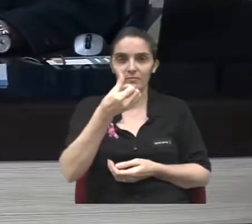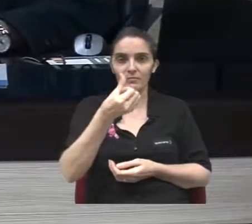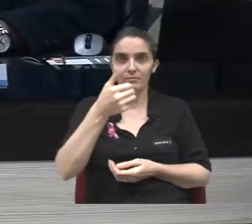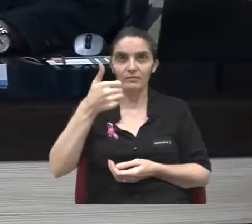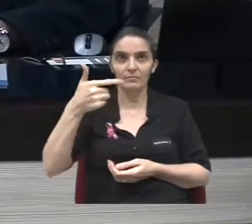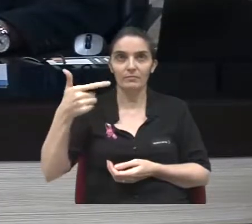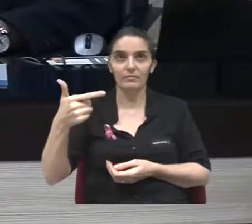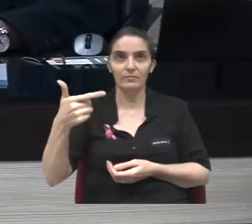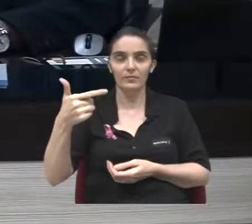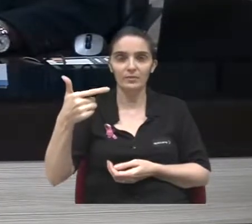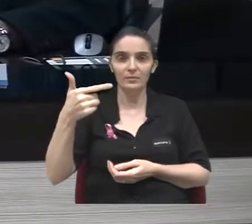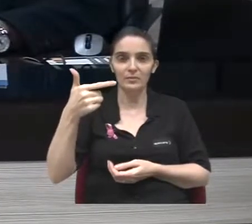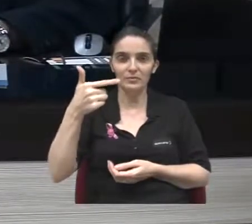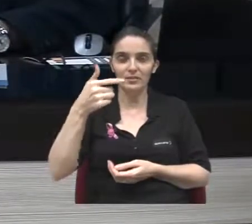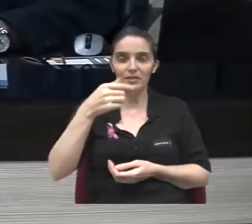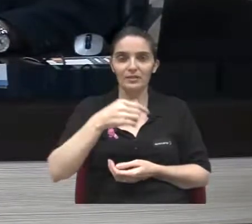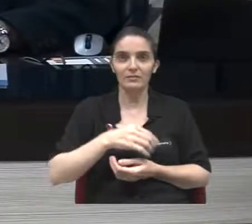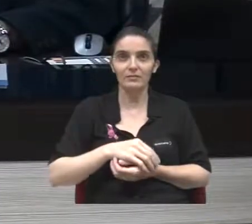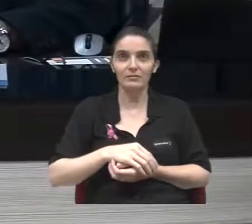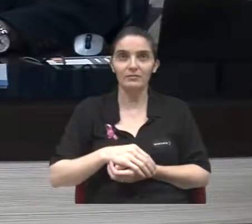1612/19.